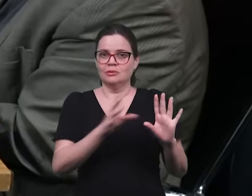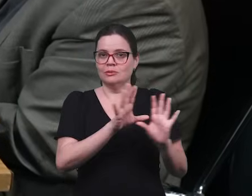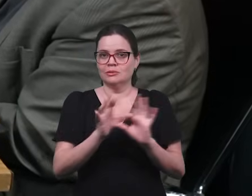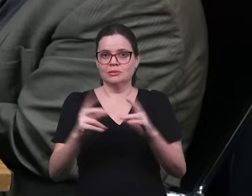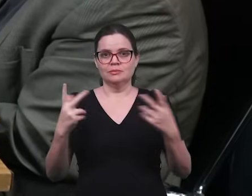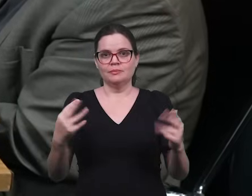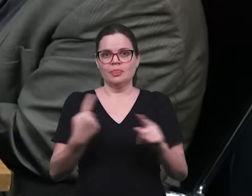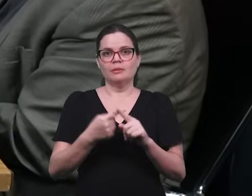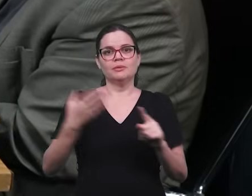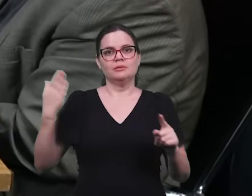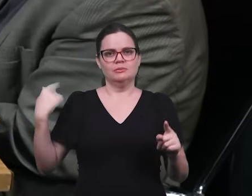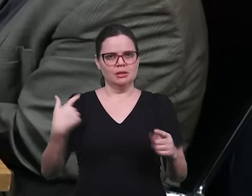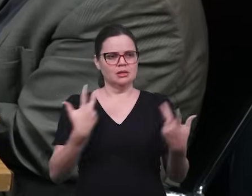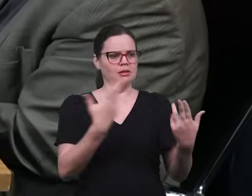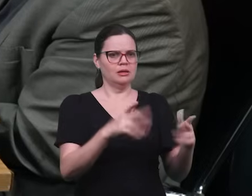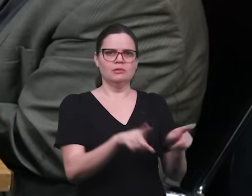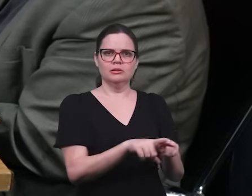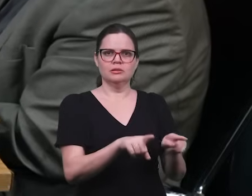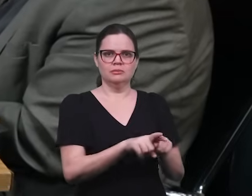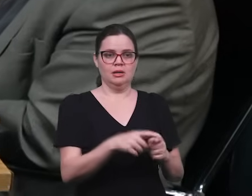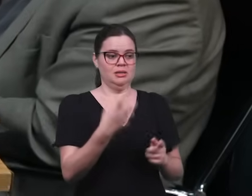Porque no passado era a mesma coisa.